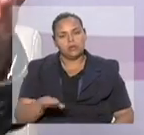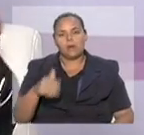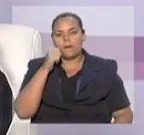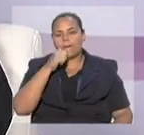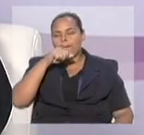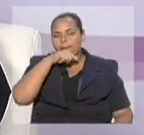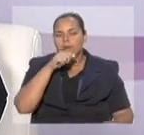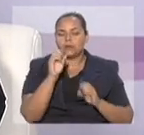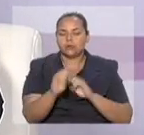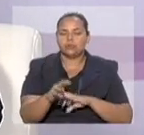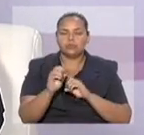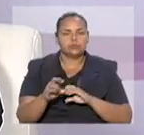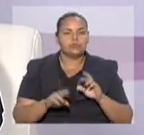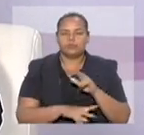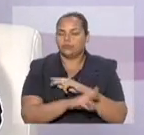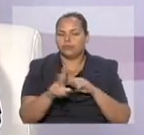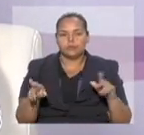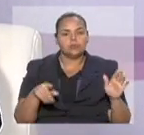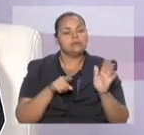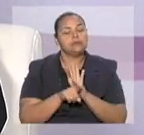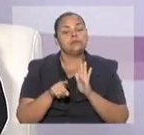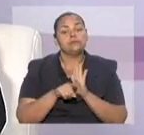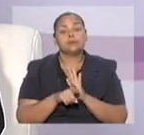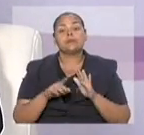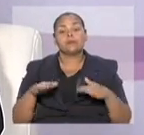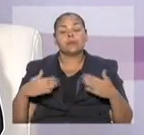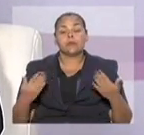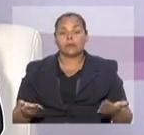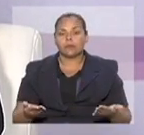aquela mãe, para a educação, para uma série de outras questões. Então,